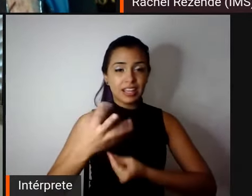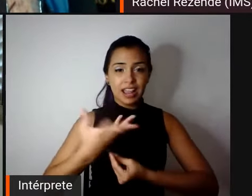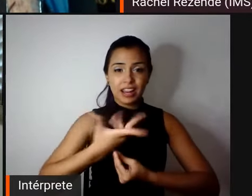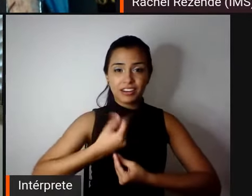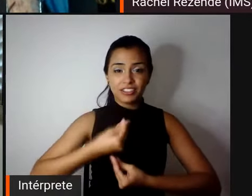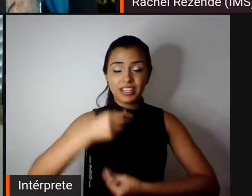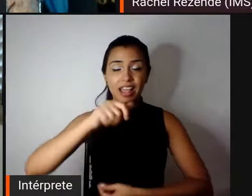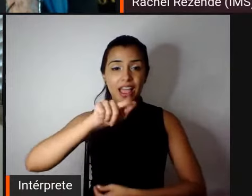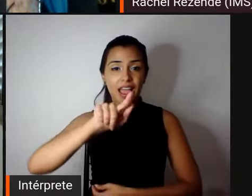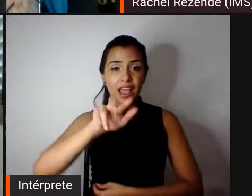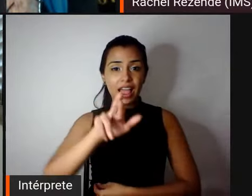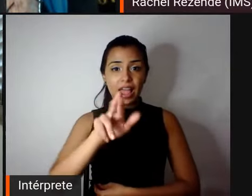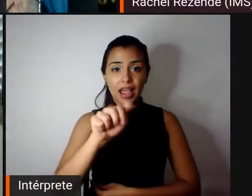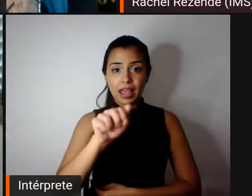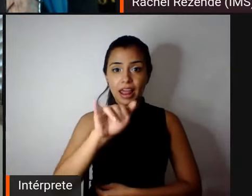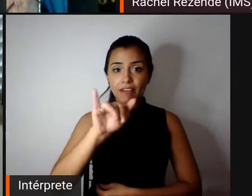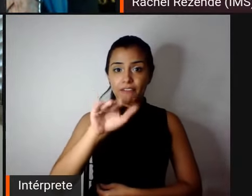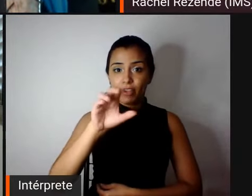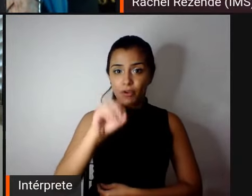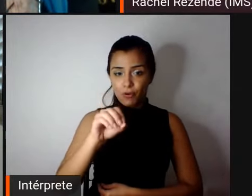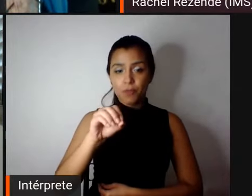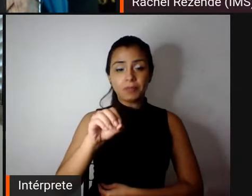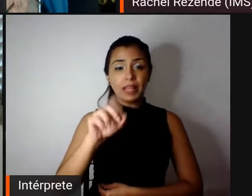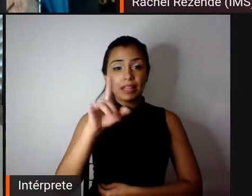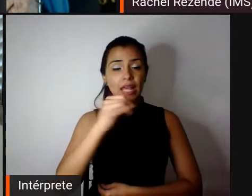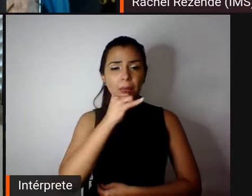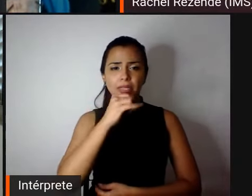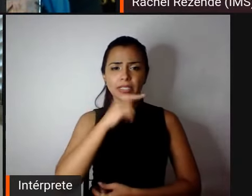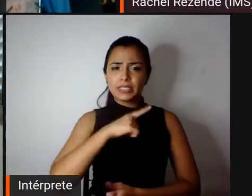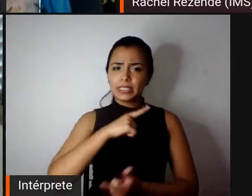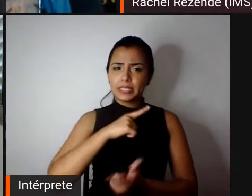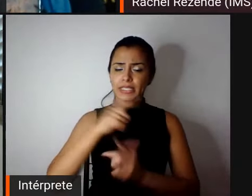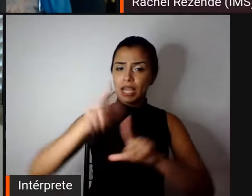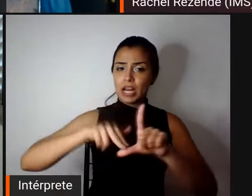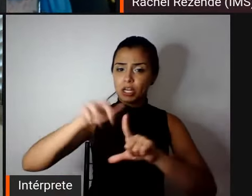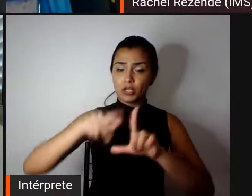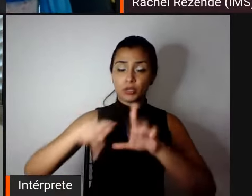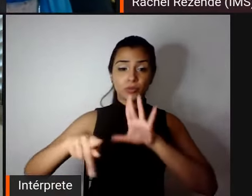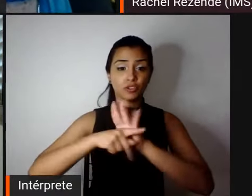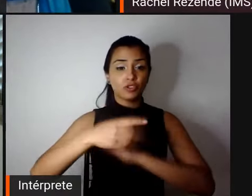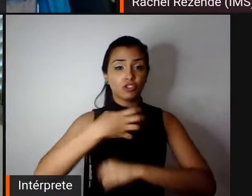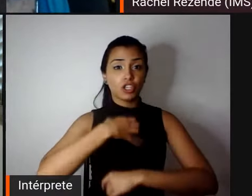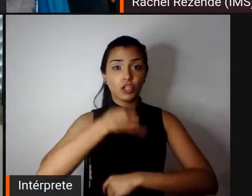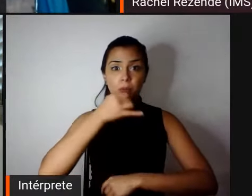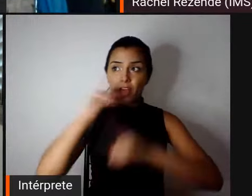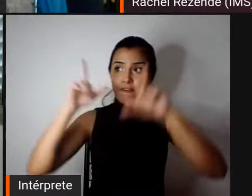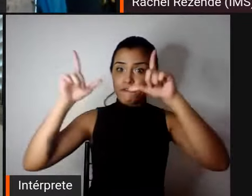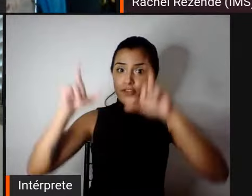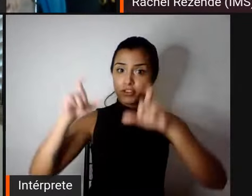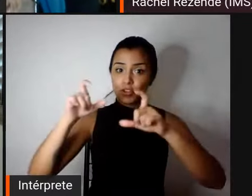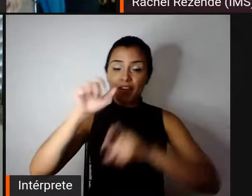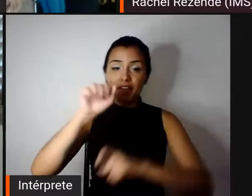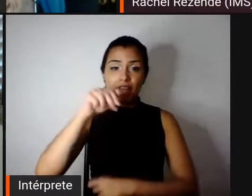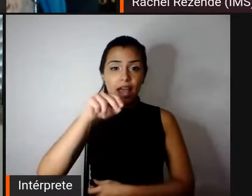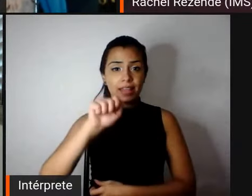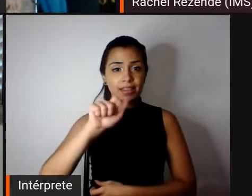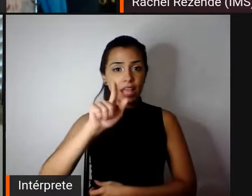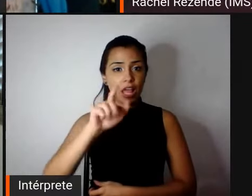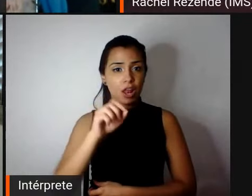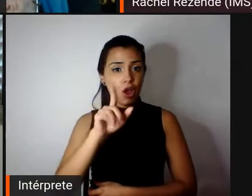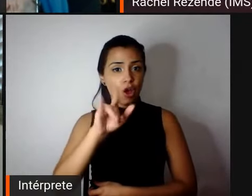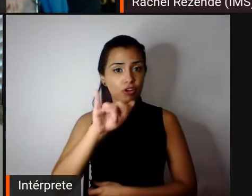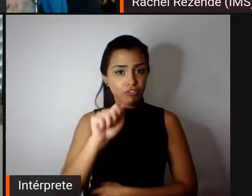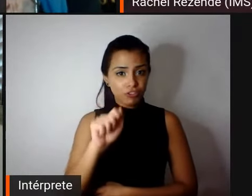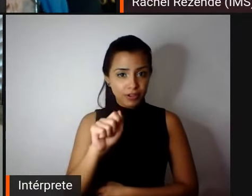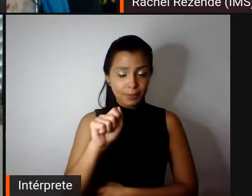que são processos como da própria gravura, né, como de alguma maneira fotografia analógica, e certos processos, né,